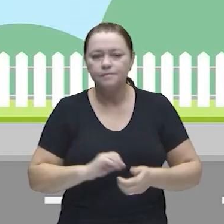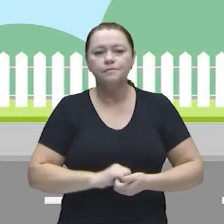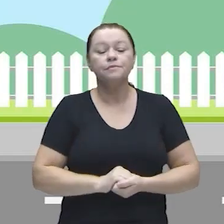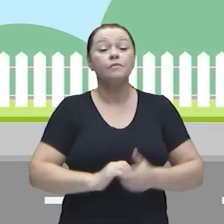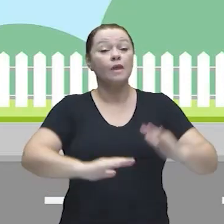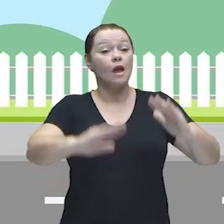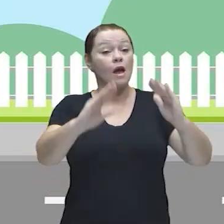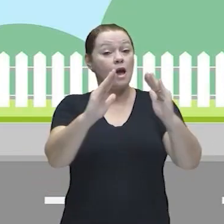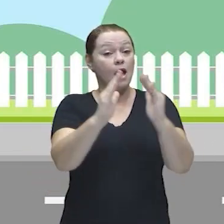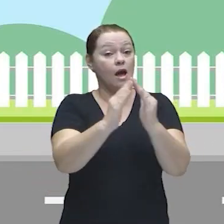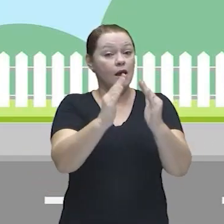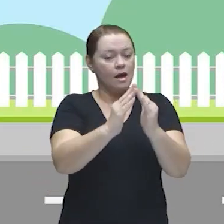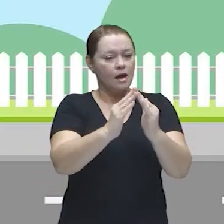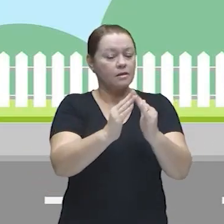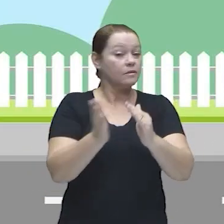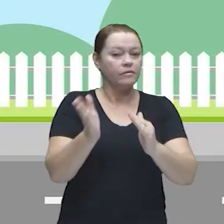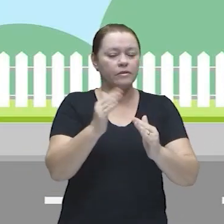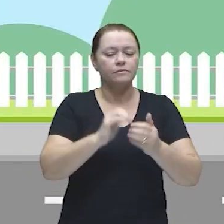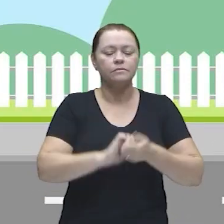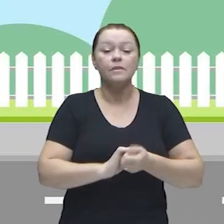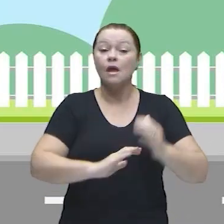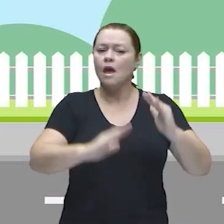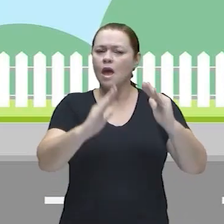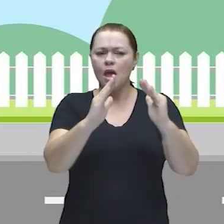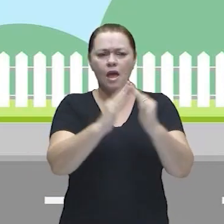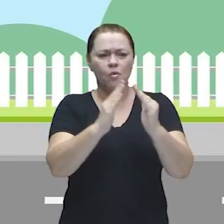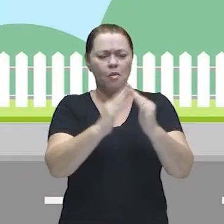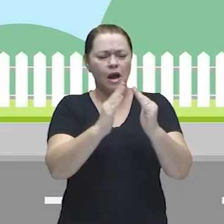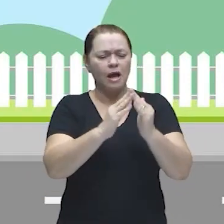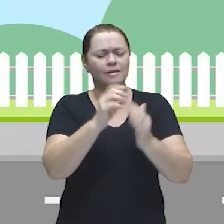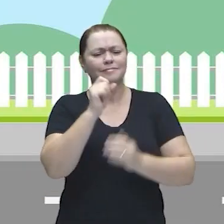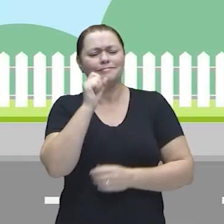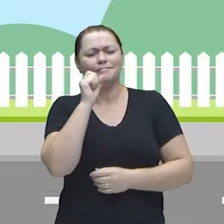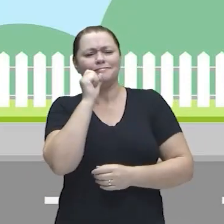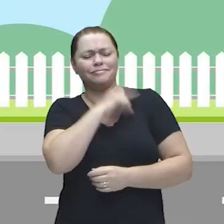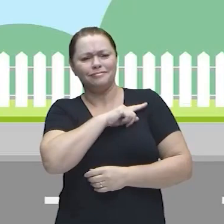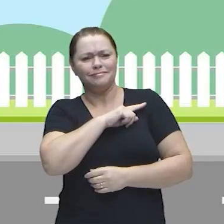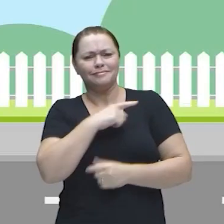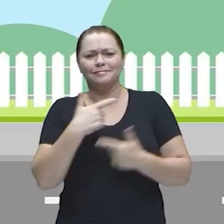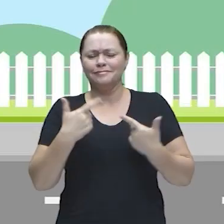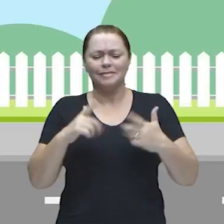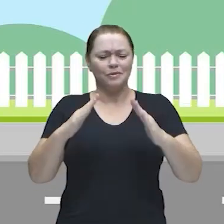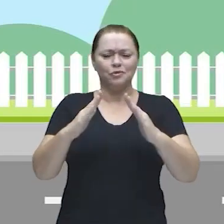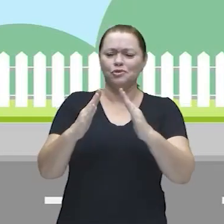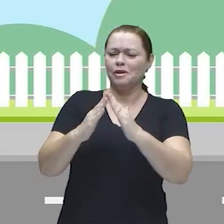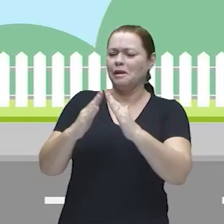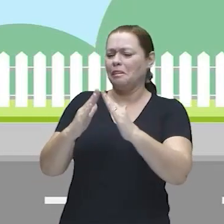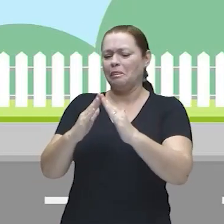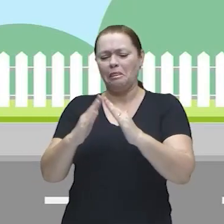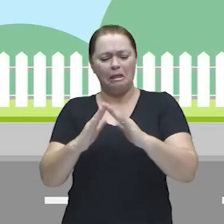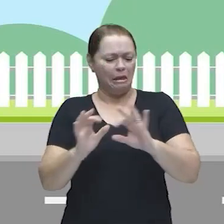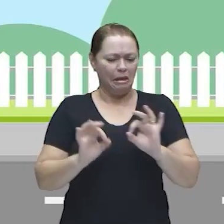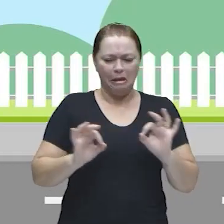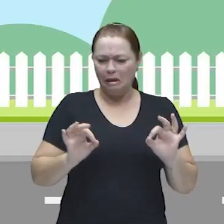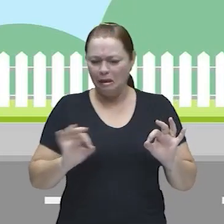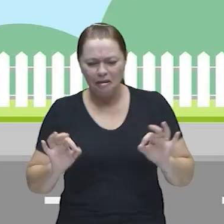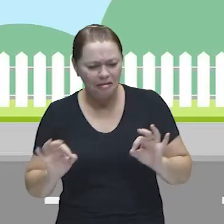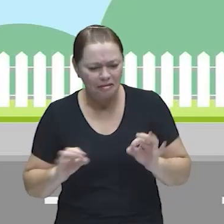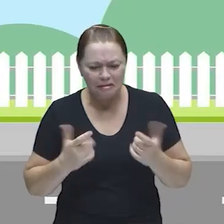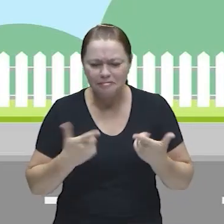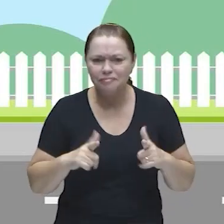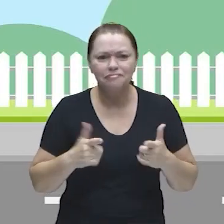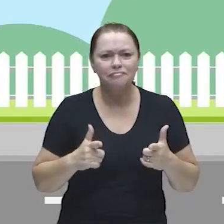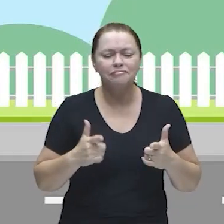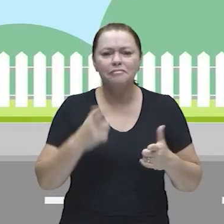casa. Comigo. Era uma casa muito engraçada. Não tinha teto, não tinha nada.